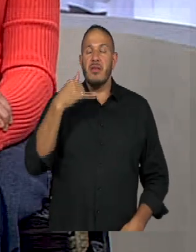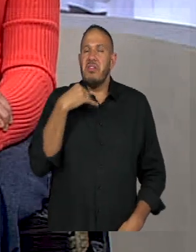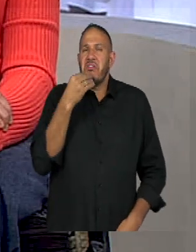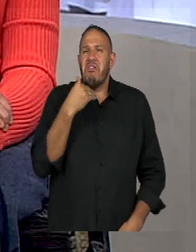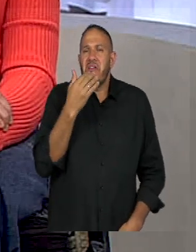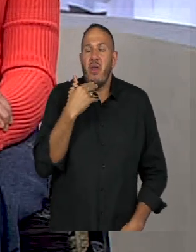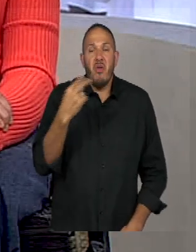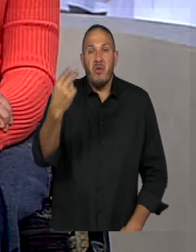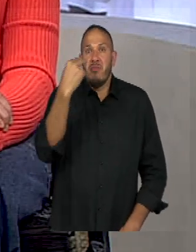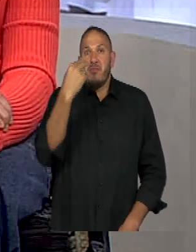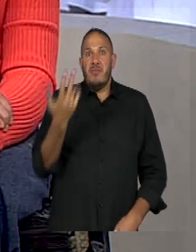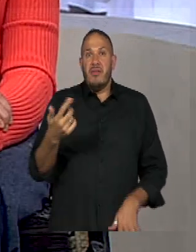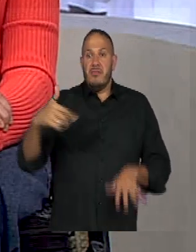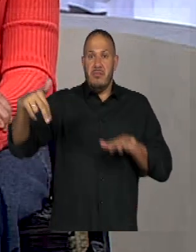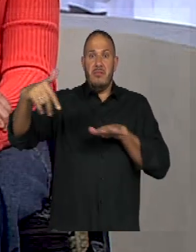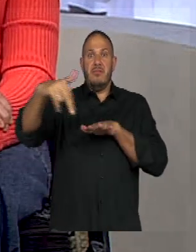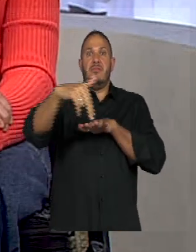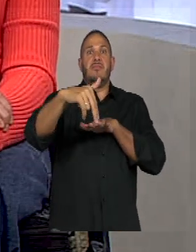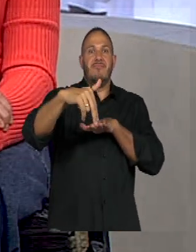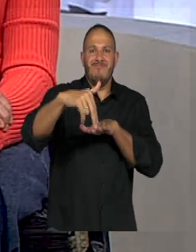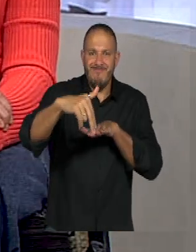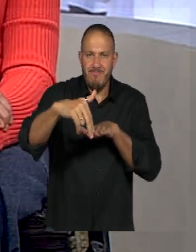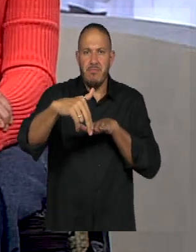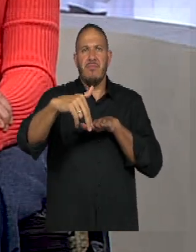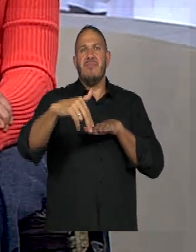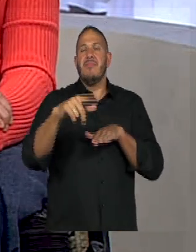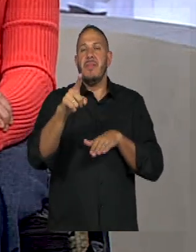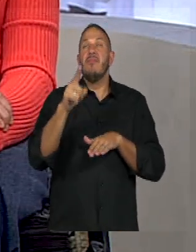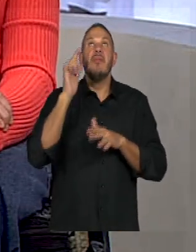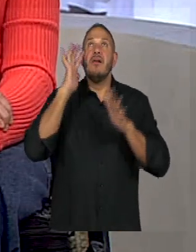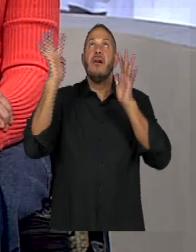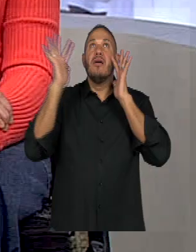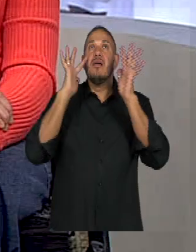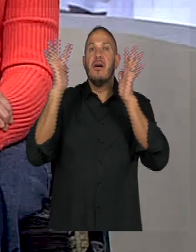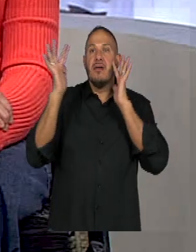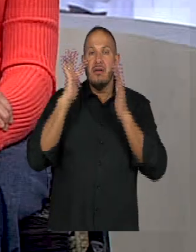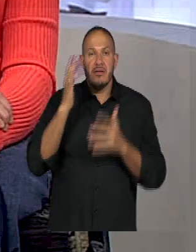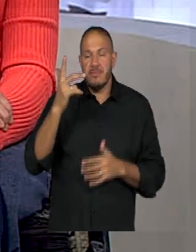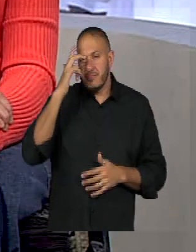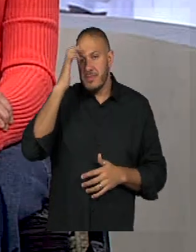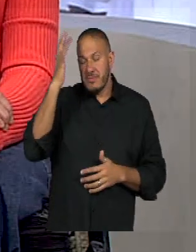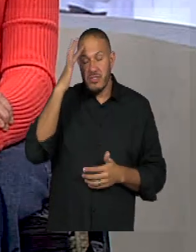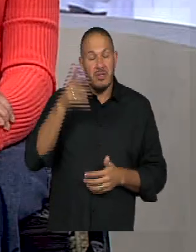para lado nenhum, ele não olhou nada, ele assim, totalmente absorvido pelo